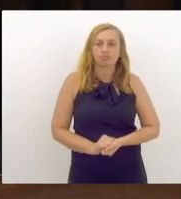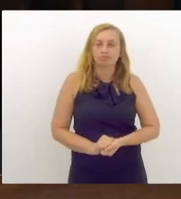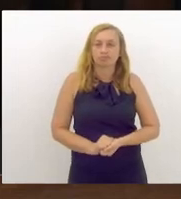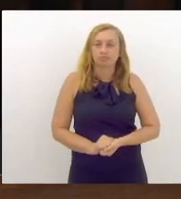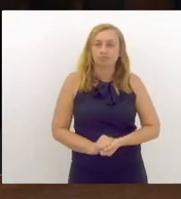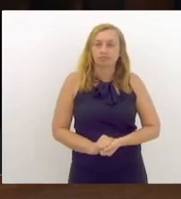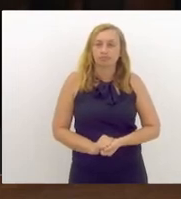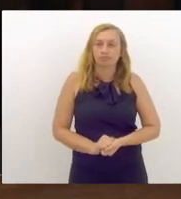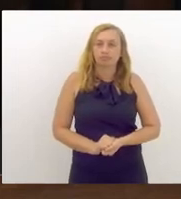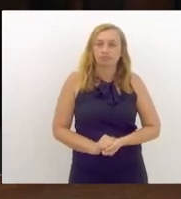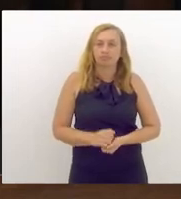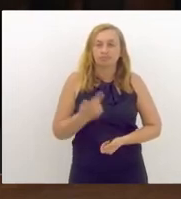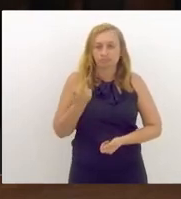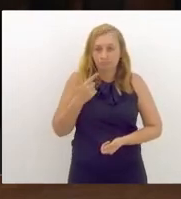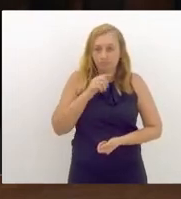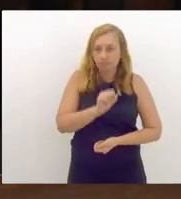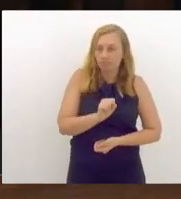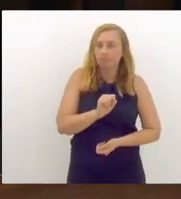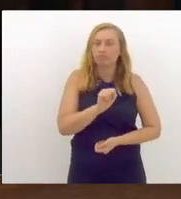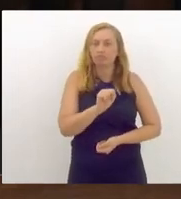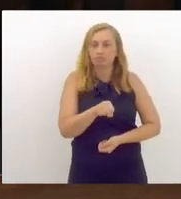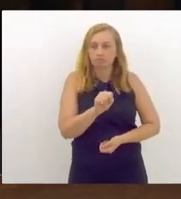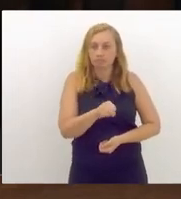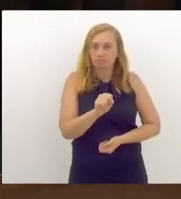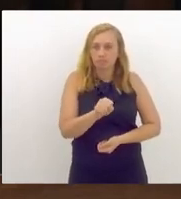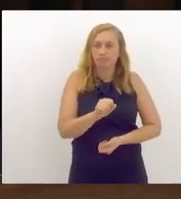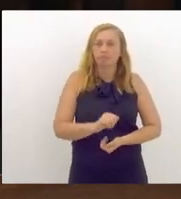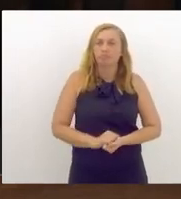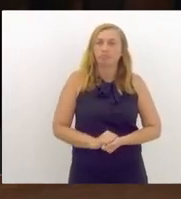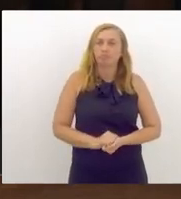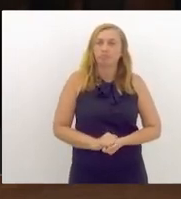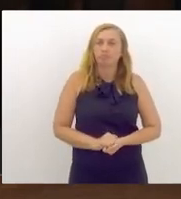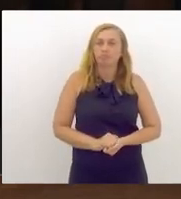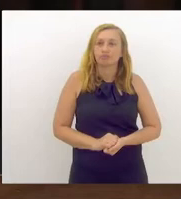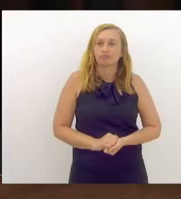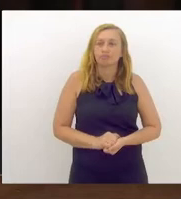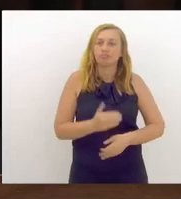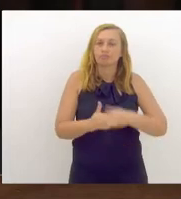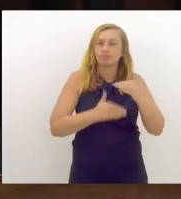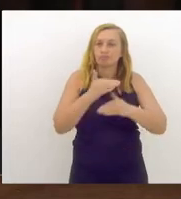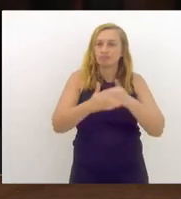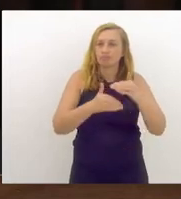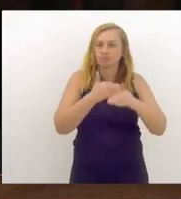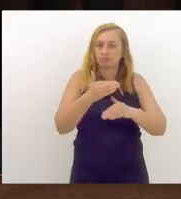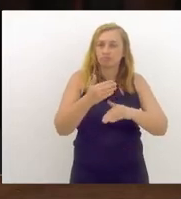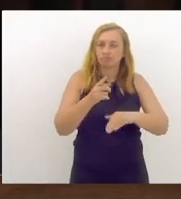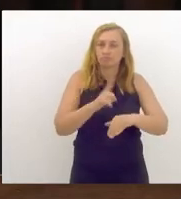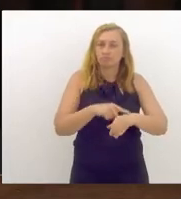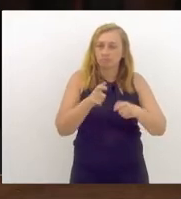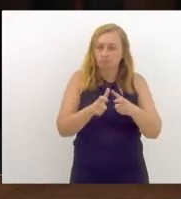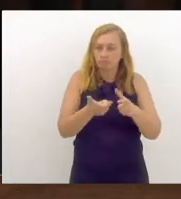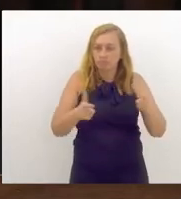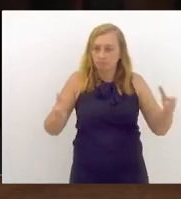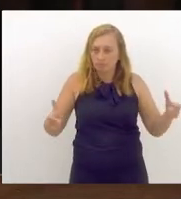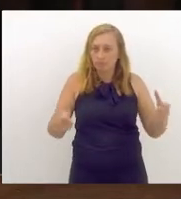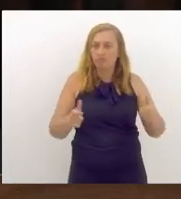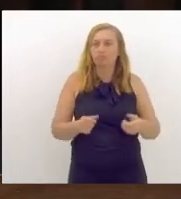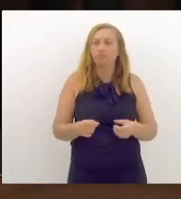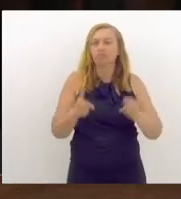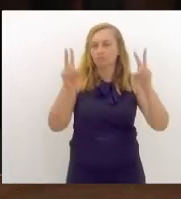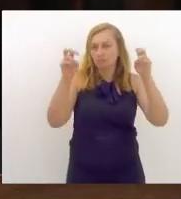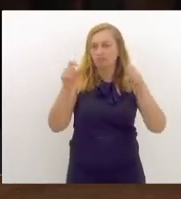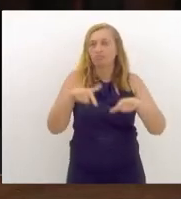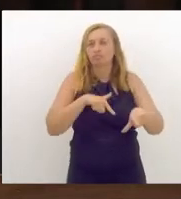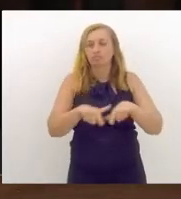dessa maneira que a gente vai conseguir de fato é garantir um desenvolvimento de longo prazo Aonde a questão do emprego